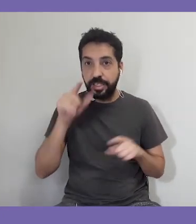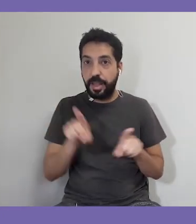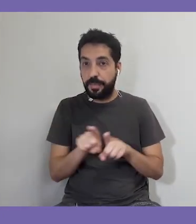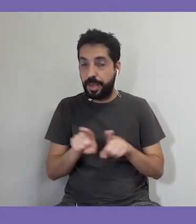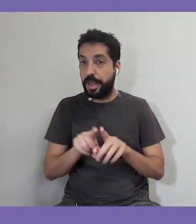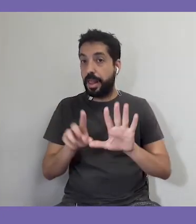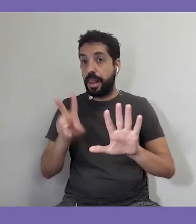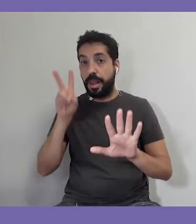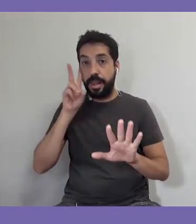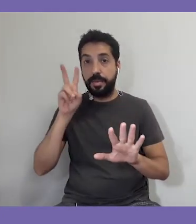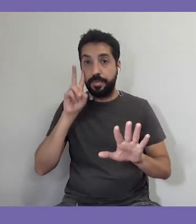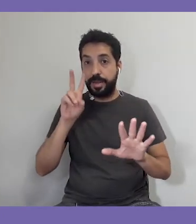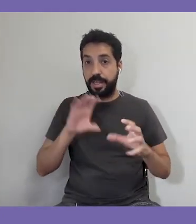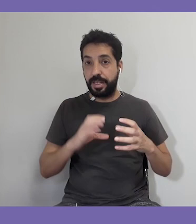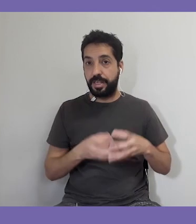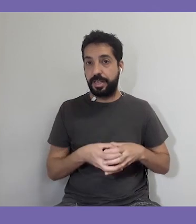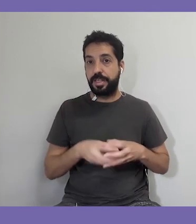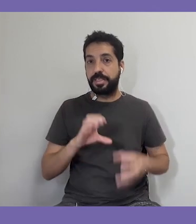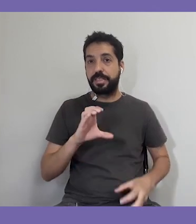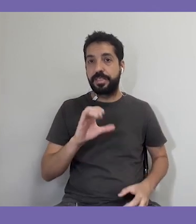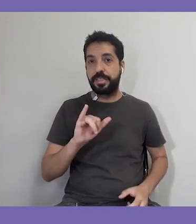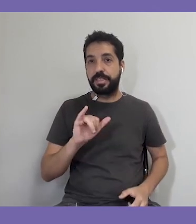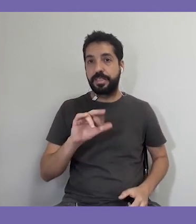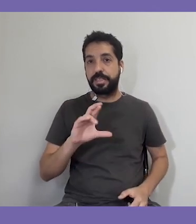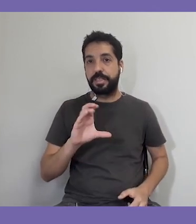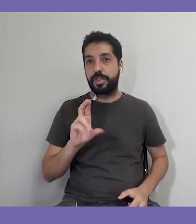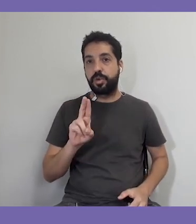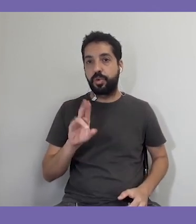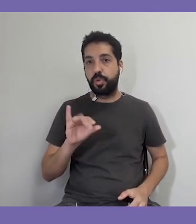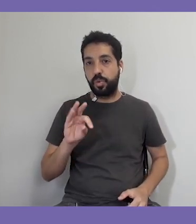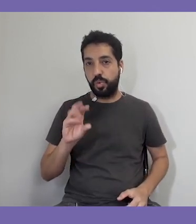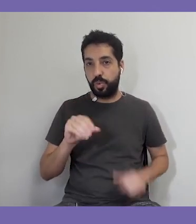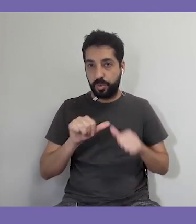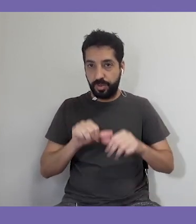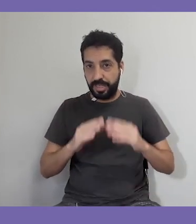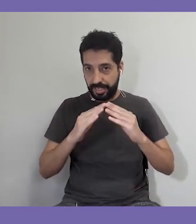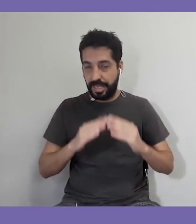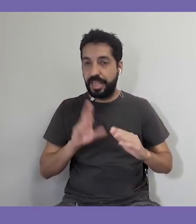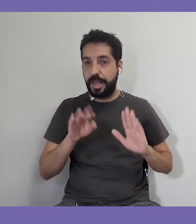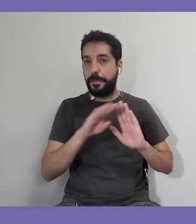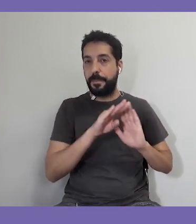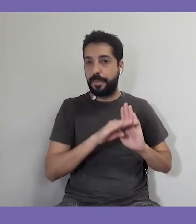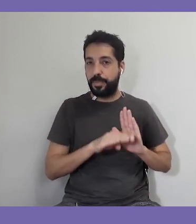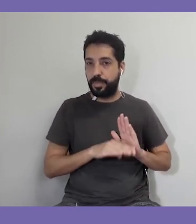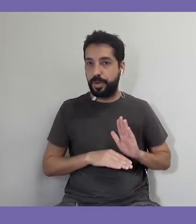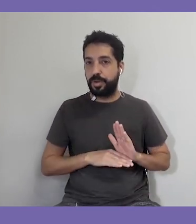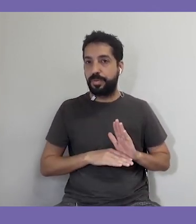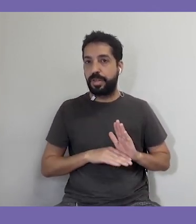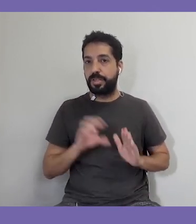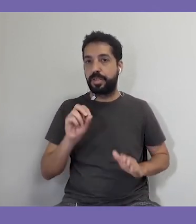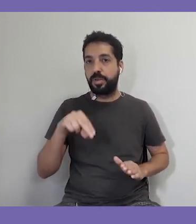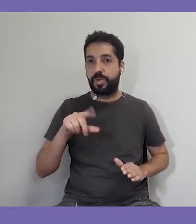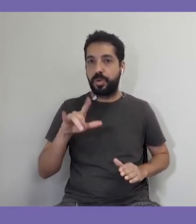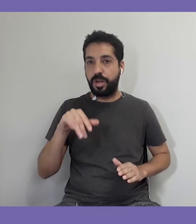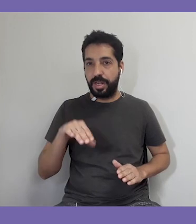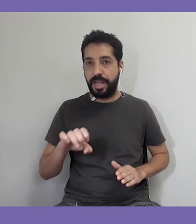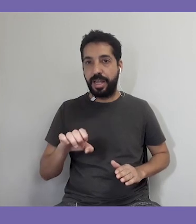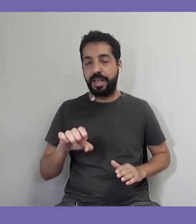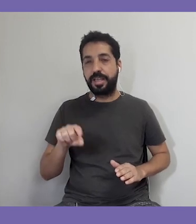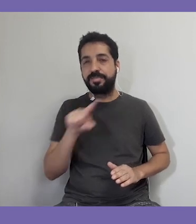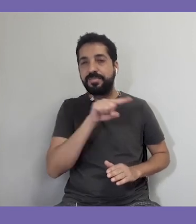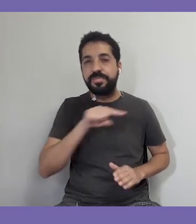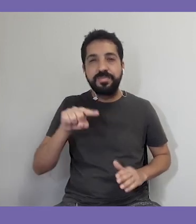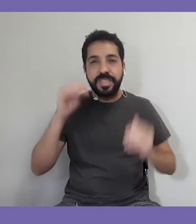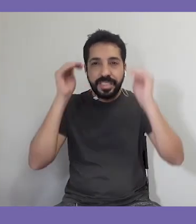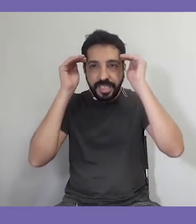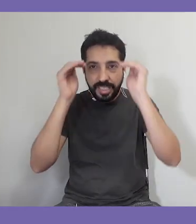assistiu. Relembrando, o Circuito em Casa é uma programação online feita especialmente para você que está em casa, respeitando os